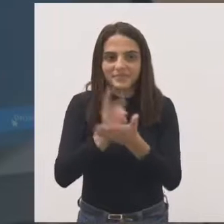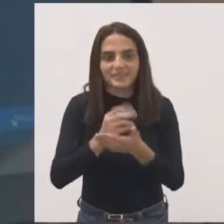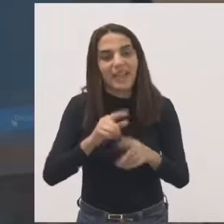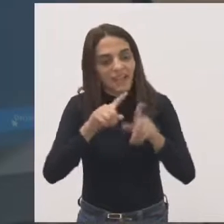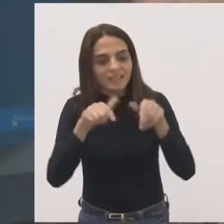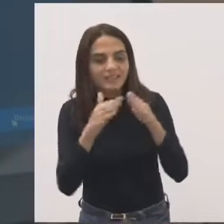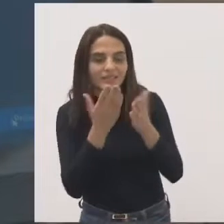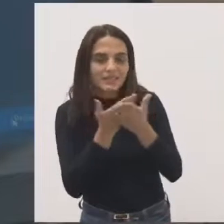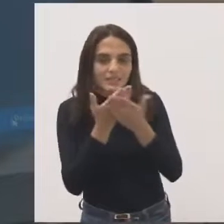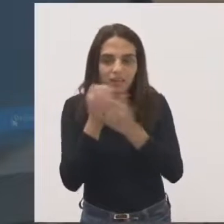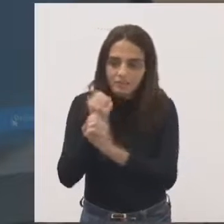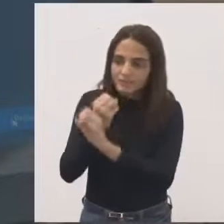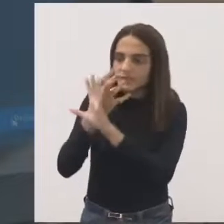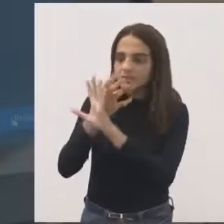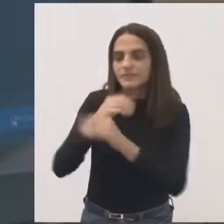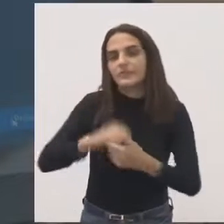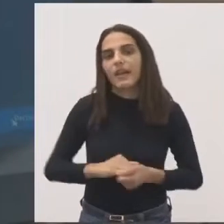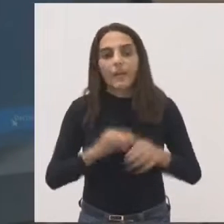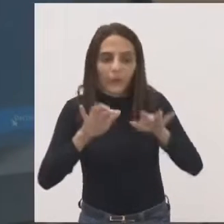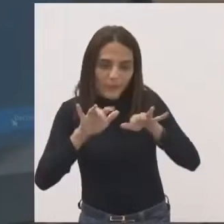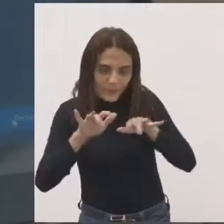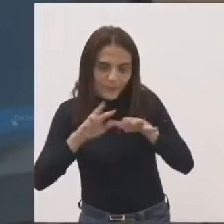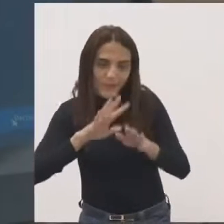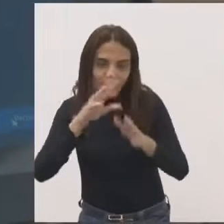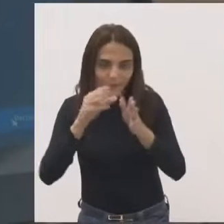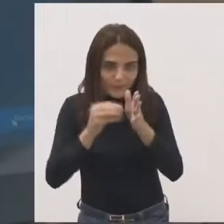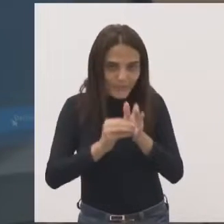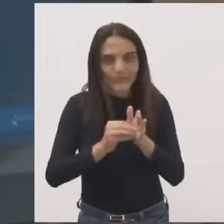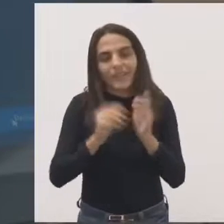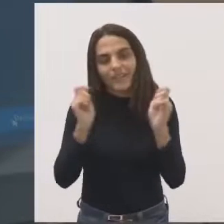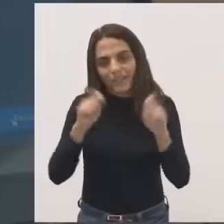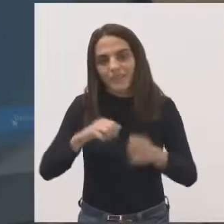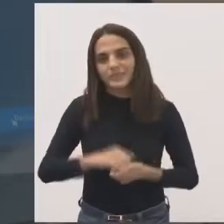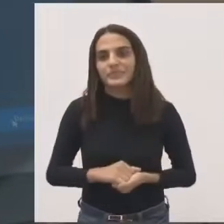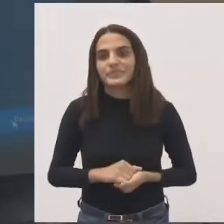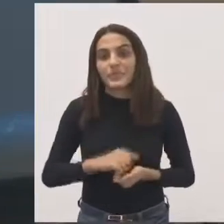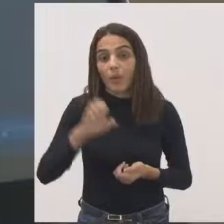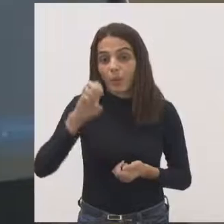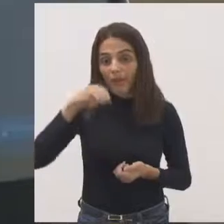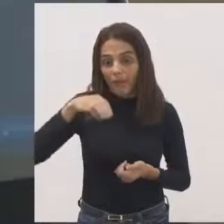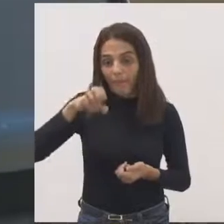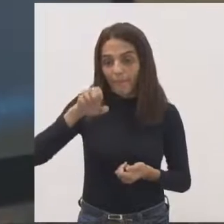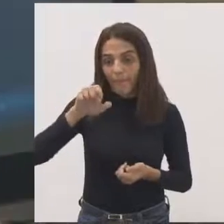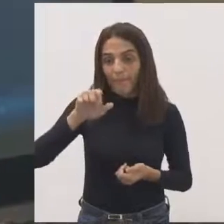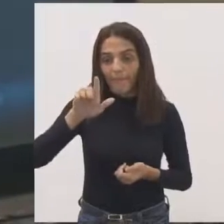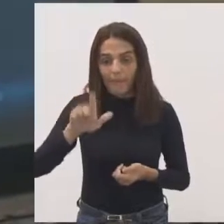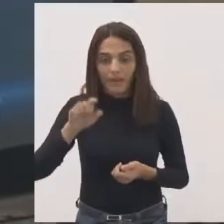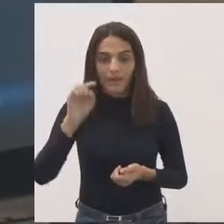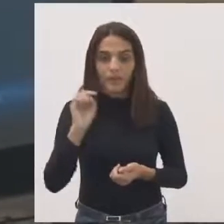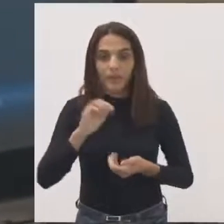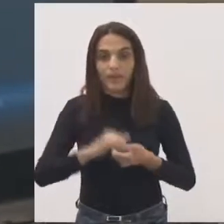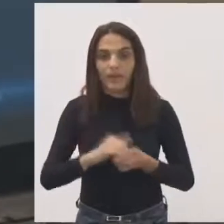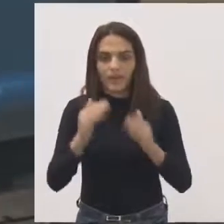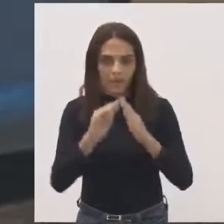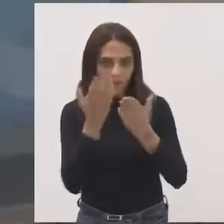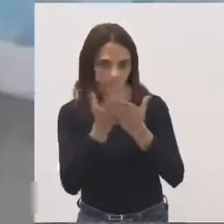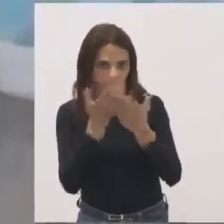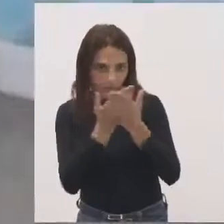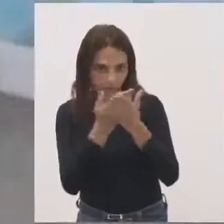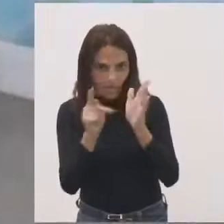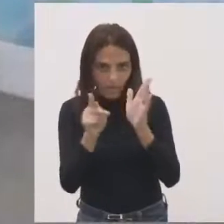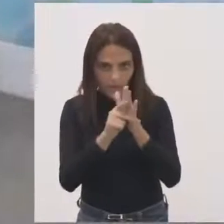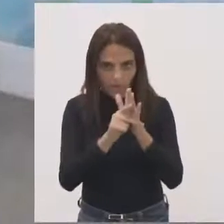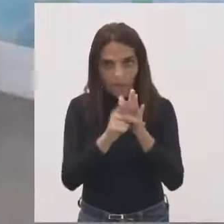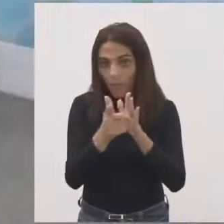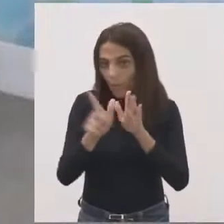fazendo acesso remoto e reconfigura todo o computador, então tem como fazer até... E aí esse e-mail é o e-mail da escola, aquele administrativo não, é um outro? É